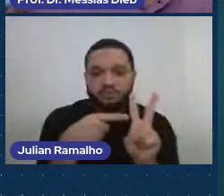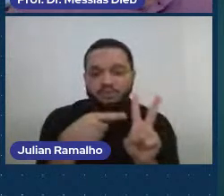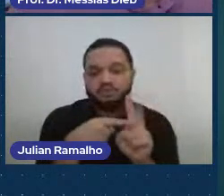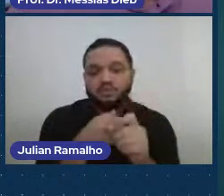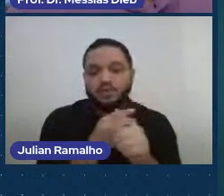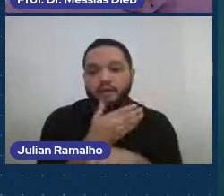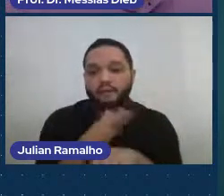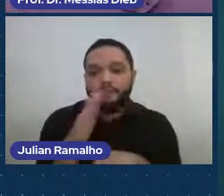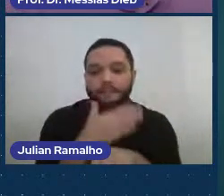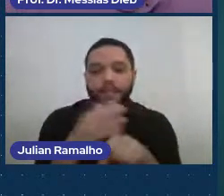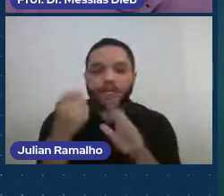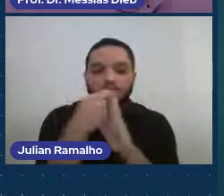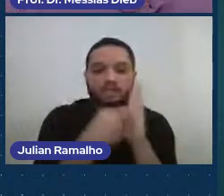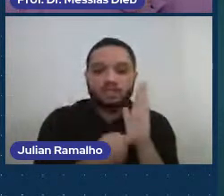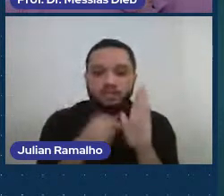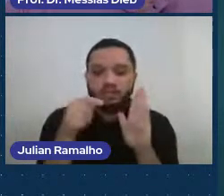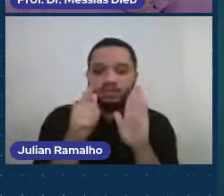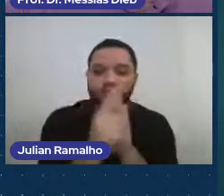desse gênero,